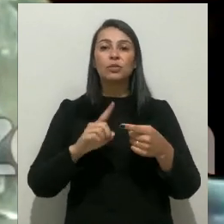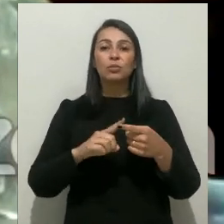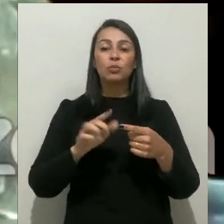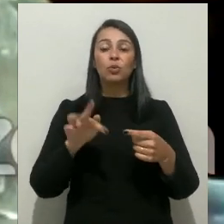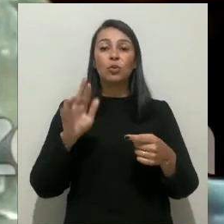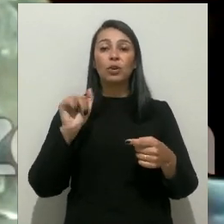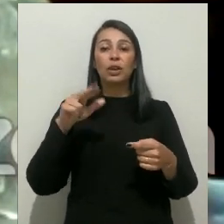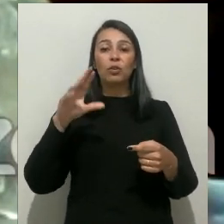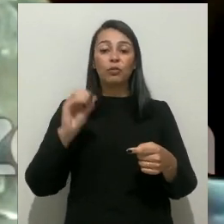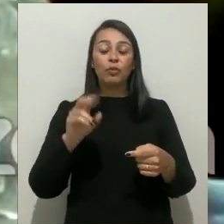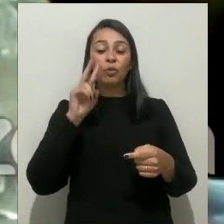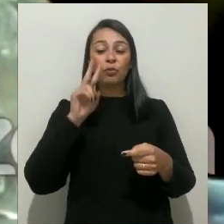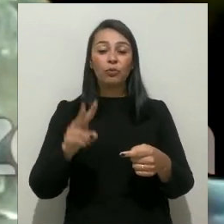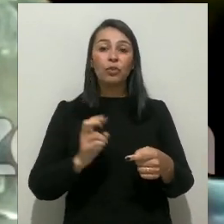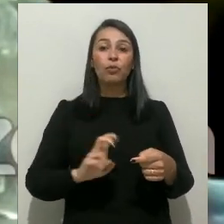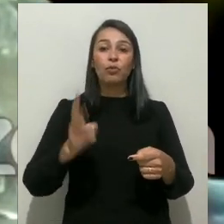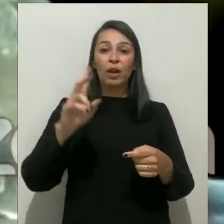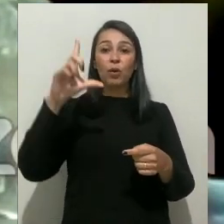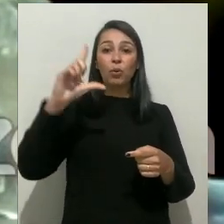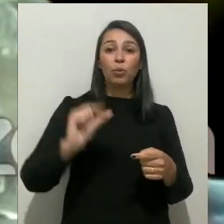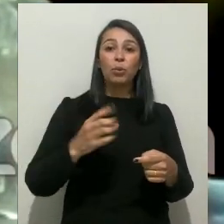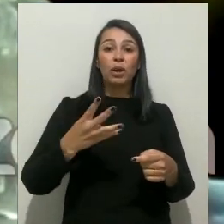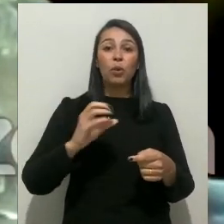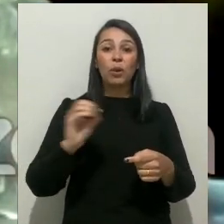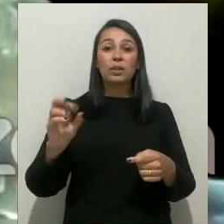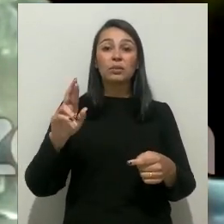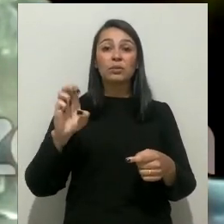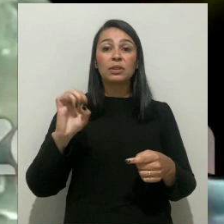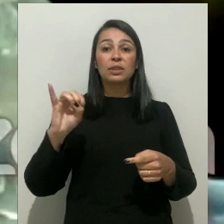franco atingido taxa inferior a R$400.